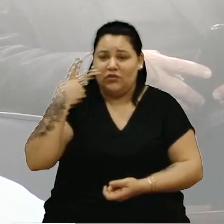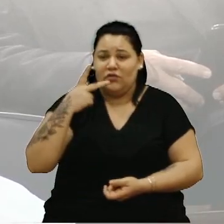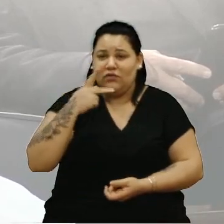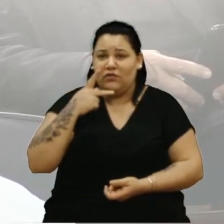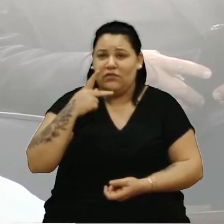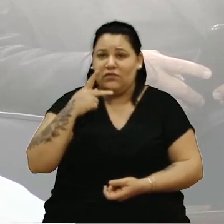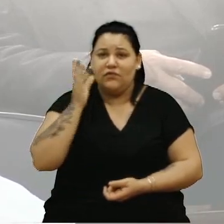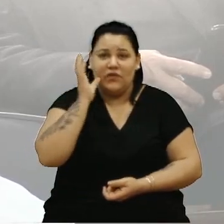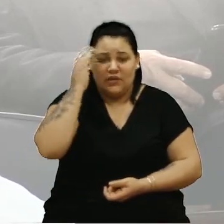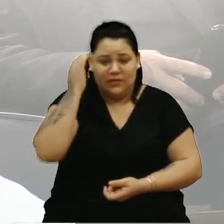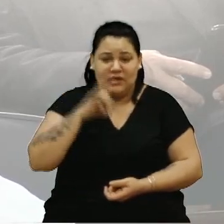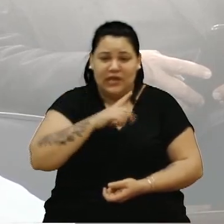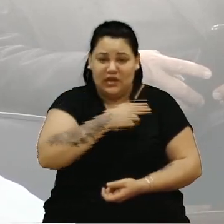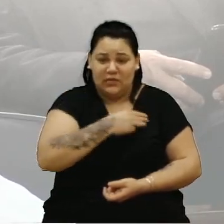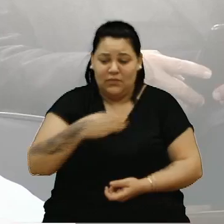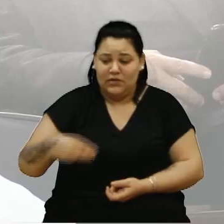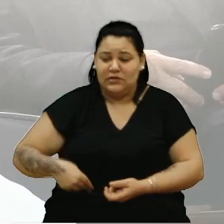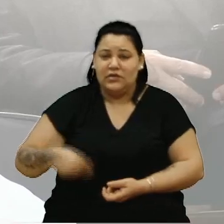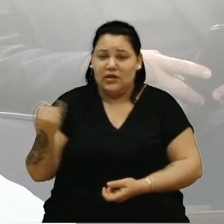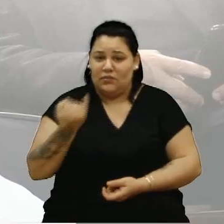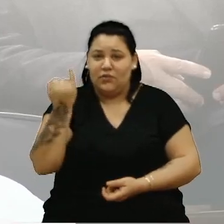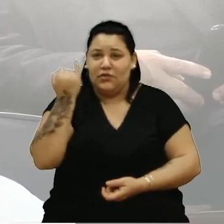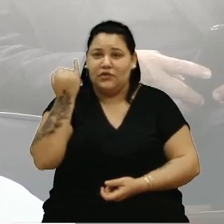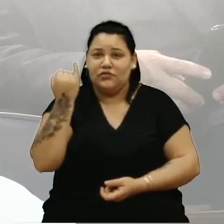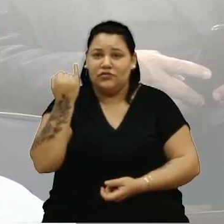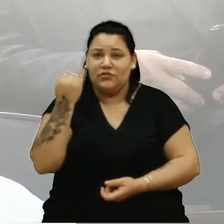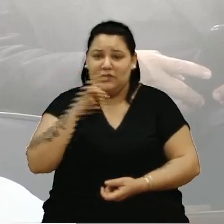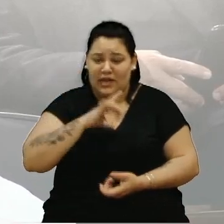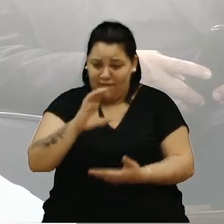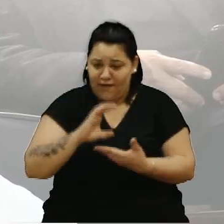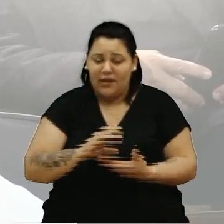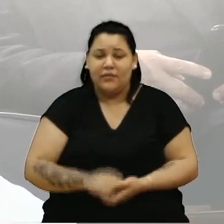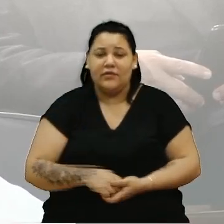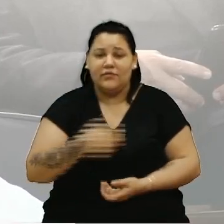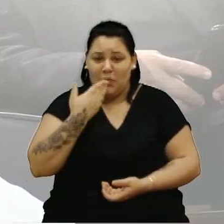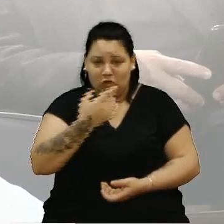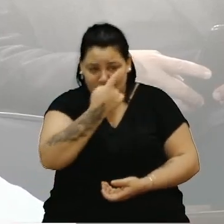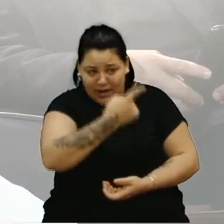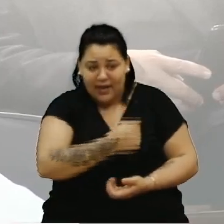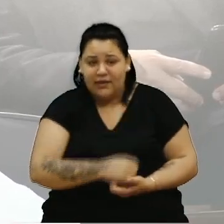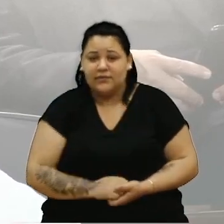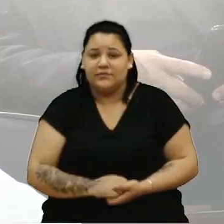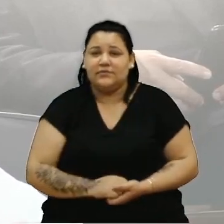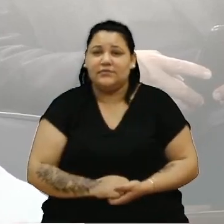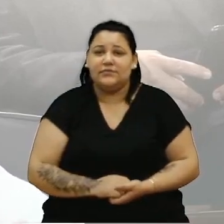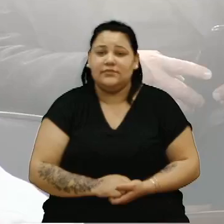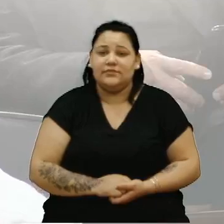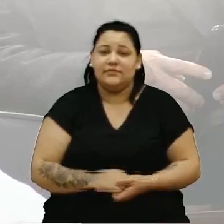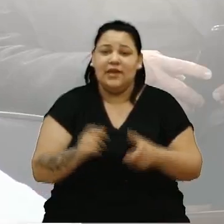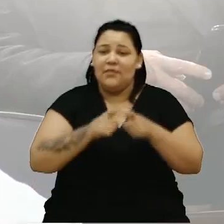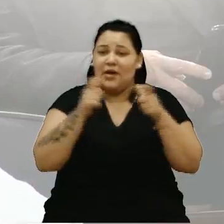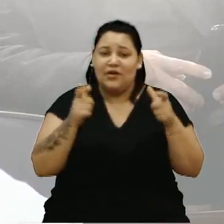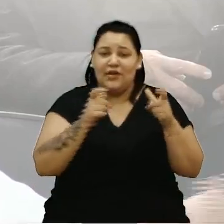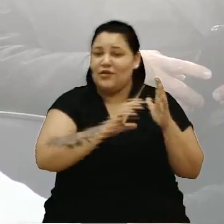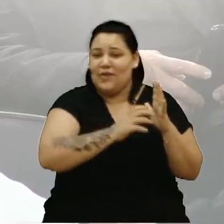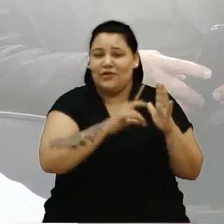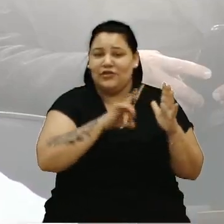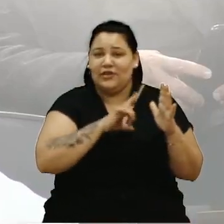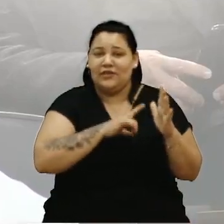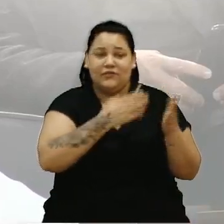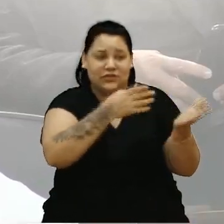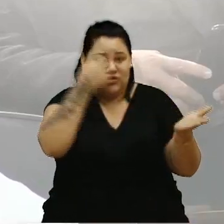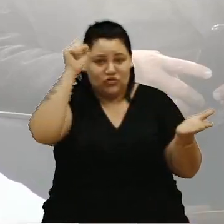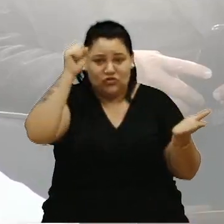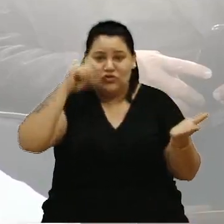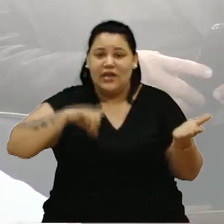que é de uma importante pasta, que tem um monte de recurso. Vamos lá pedir para ela. Aqui a maioria dos partidos tem... O senhor vereador Xuxa